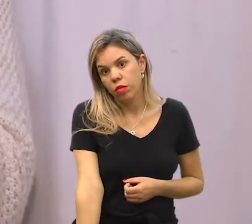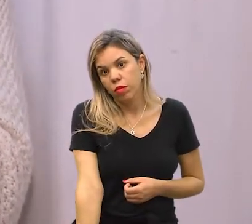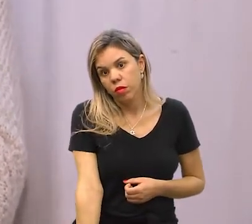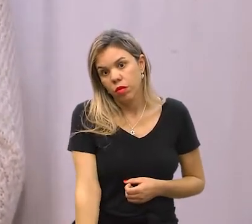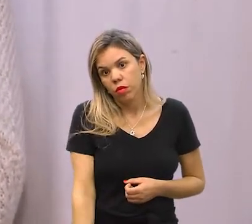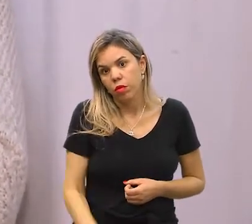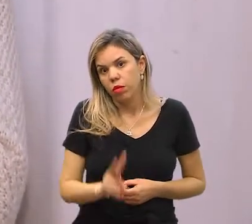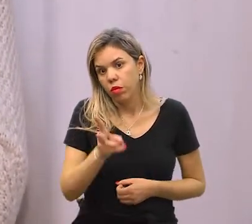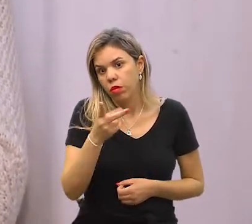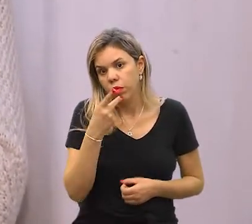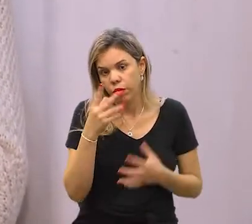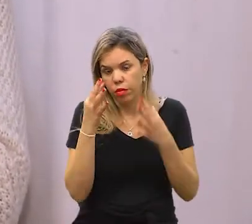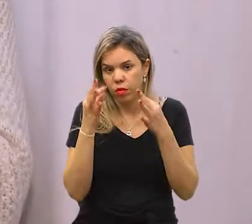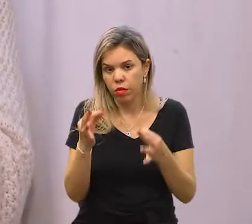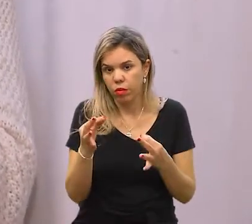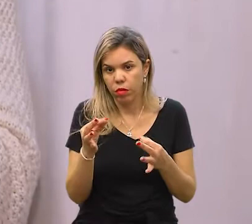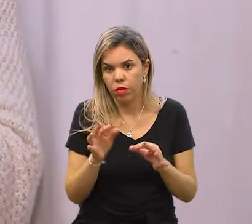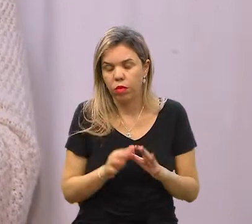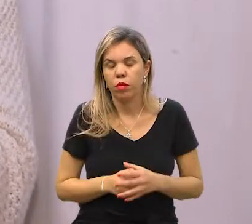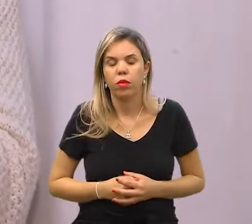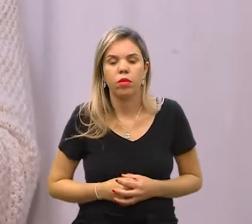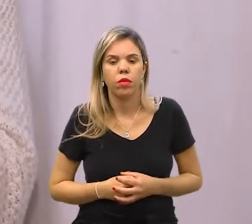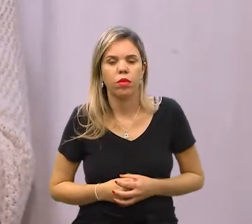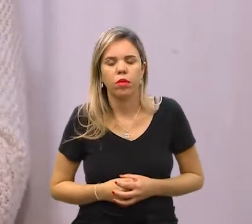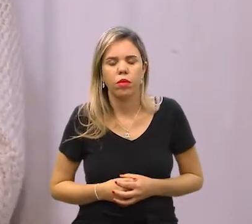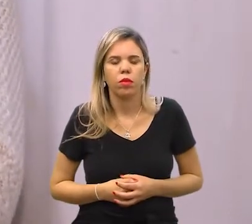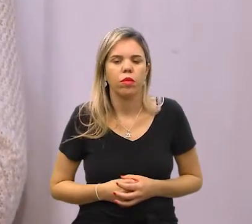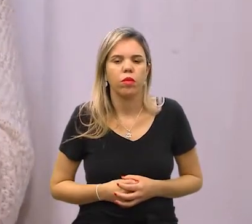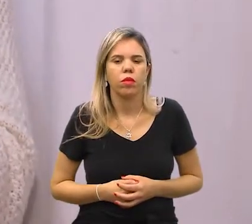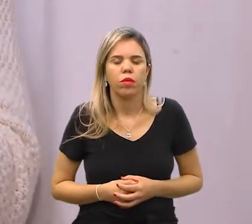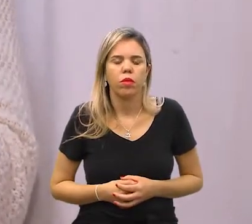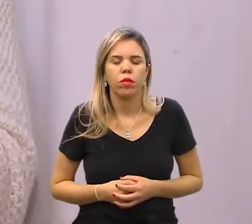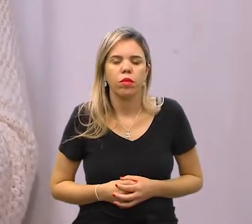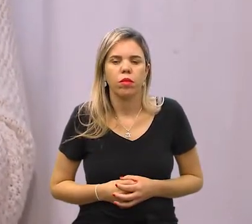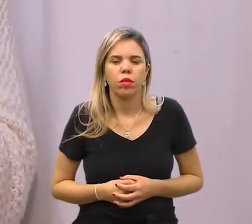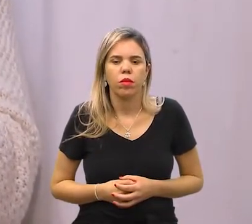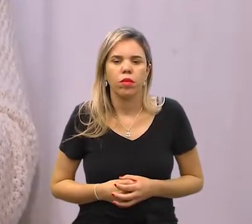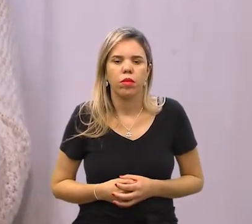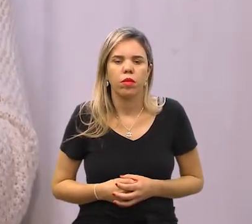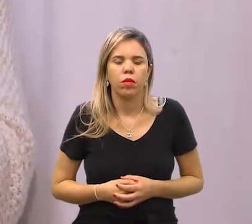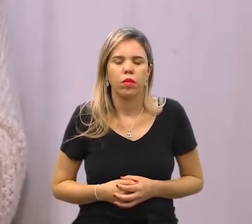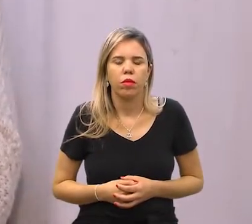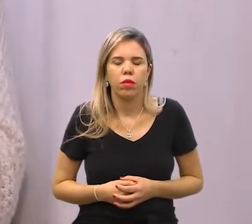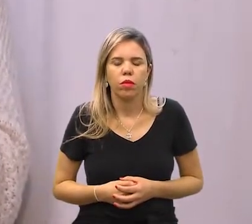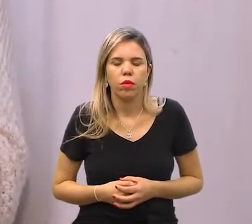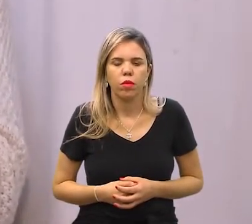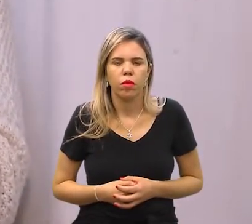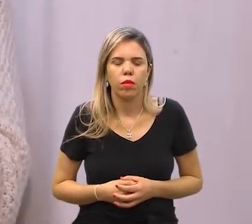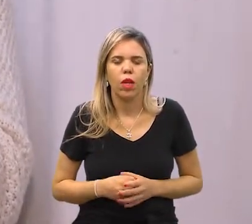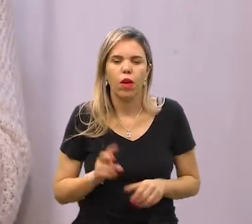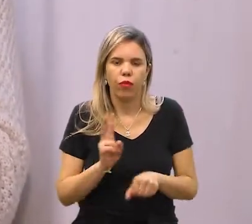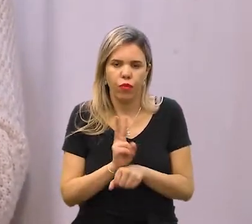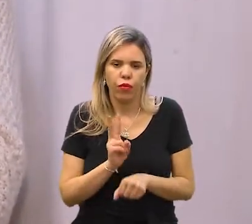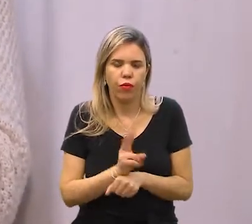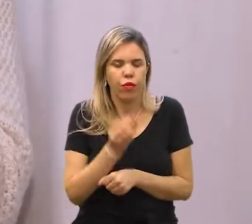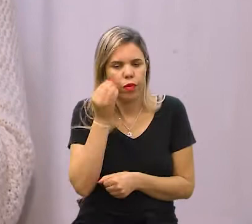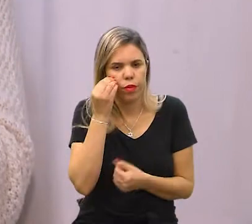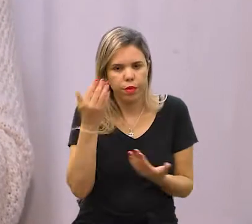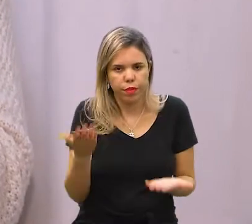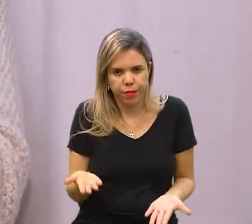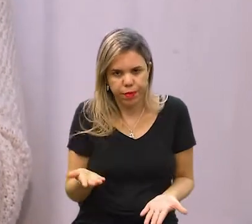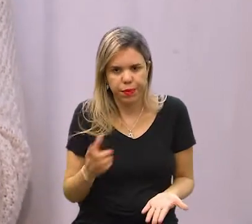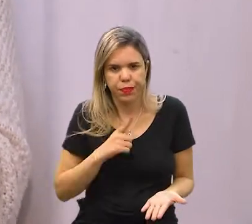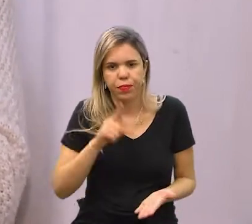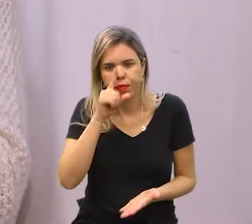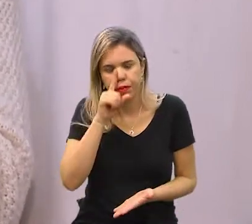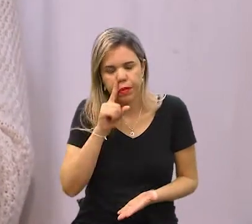O que a gente sempre deve atentar, né, que por mais que, como você falou, por mais que a gente faça a proteção, sempre a gente